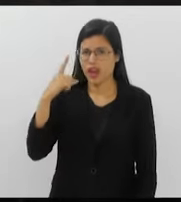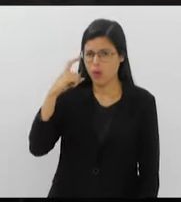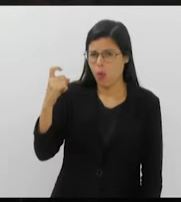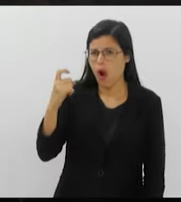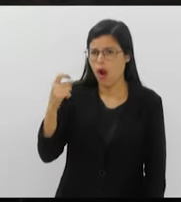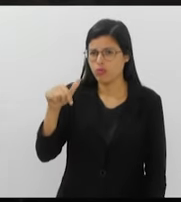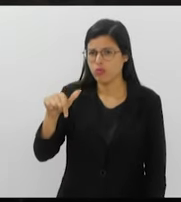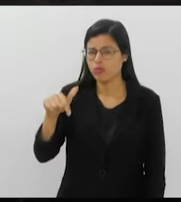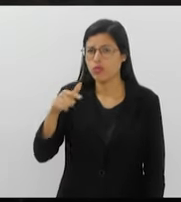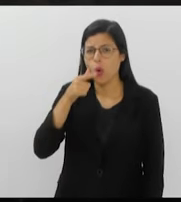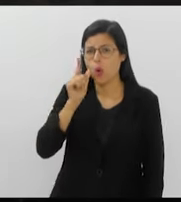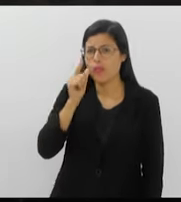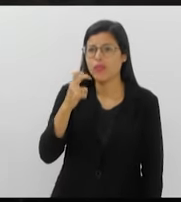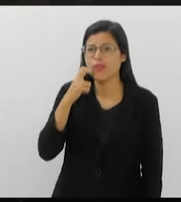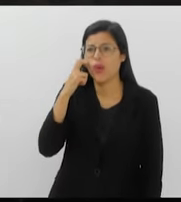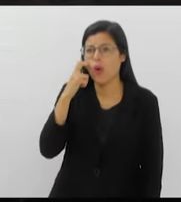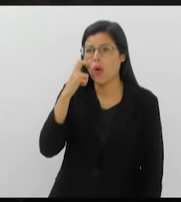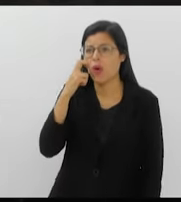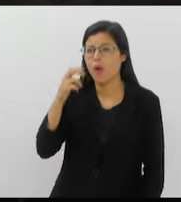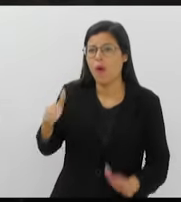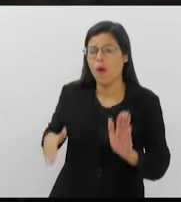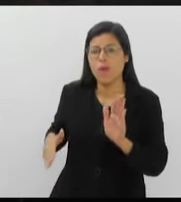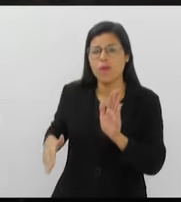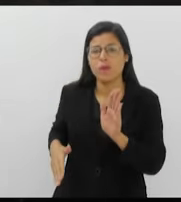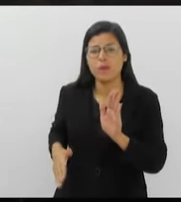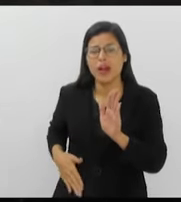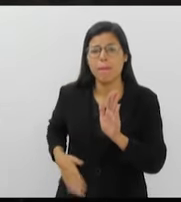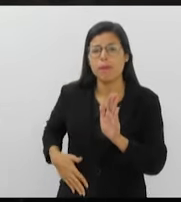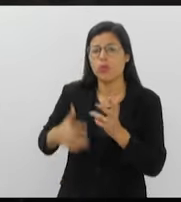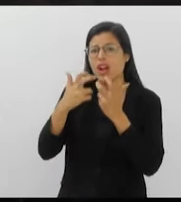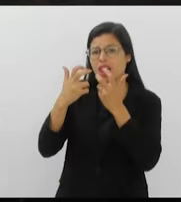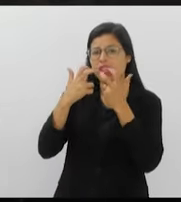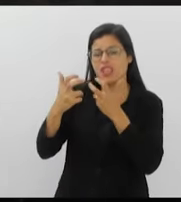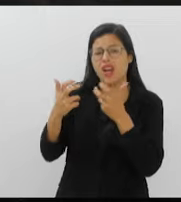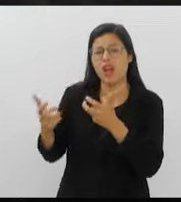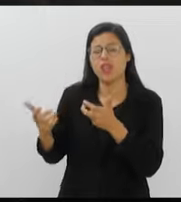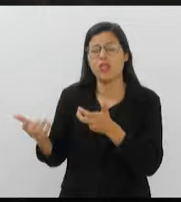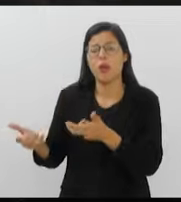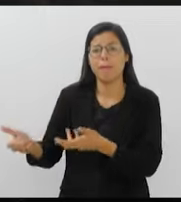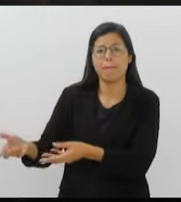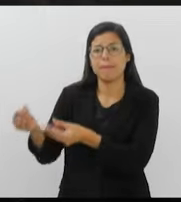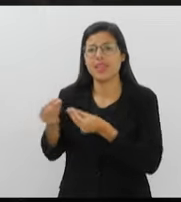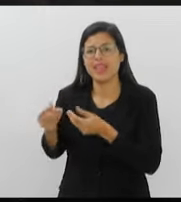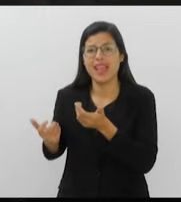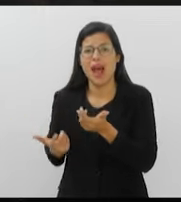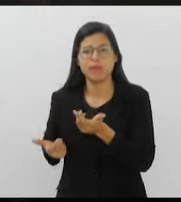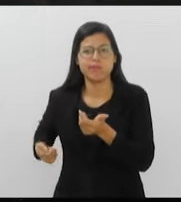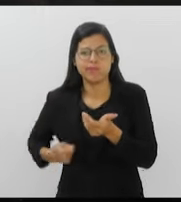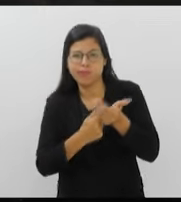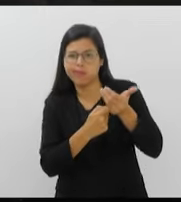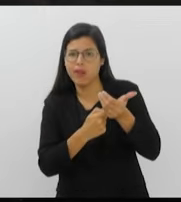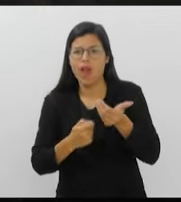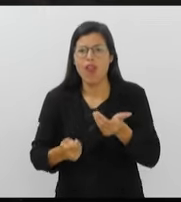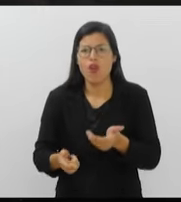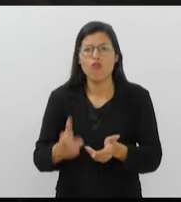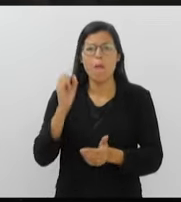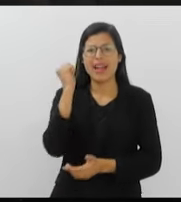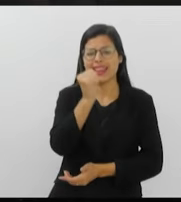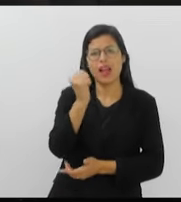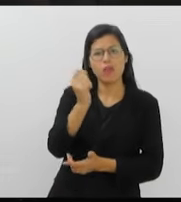vergonhoso. O vagabundo gritando, me dá o carregador, me dá o carregador. Vou matar, vou matar, vou matar. Isso é normal,